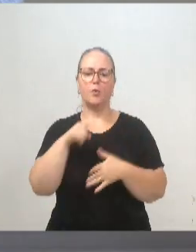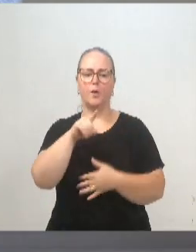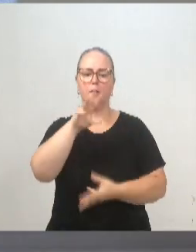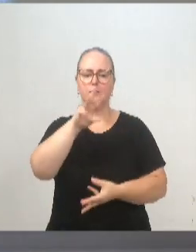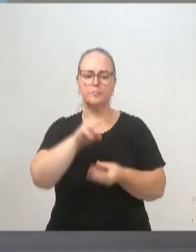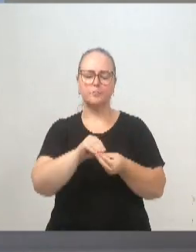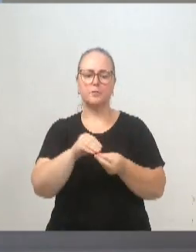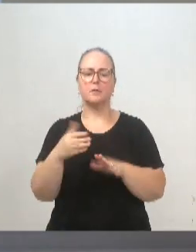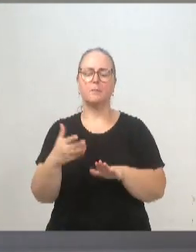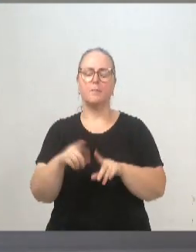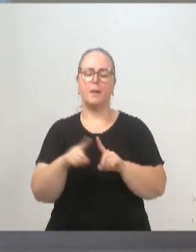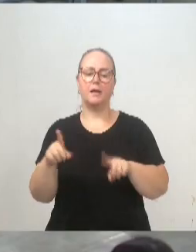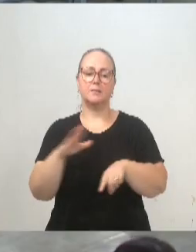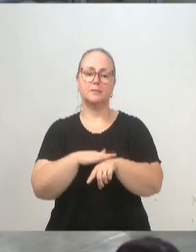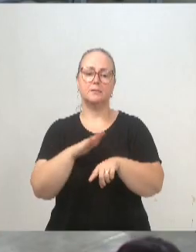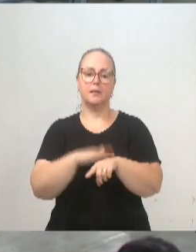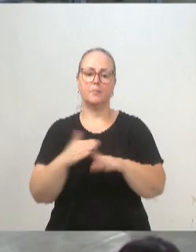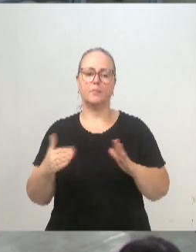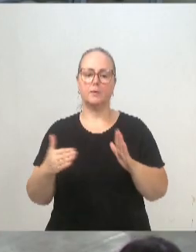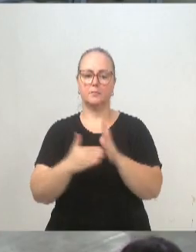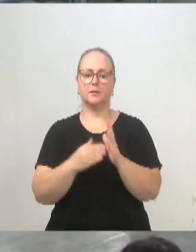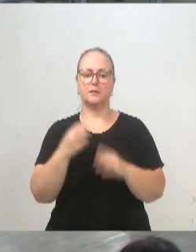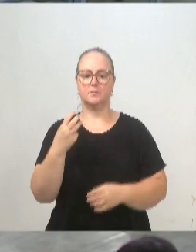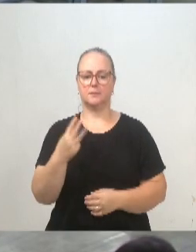3 minutos.